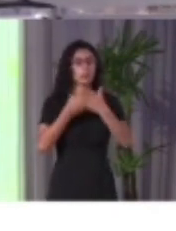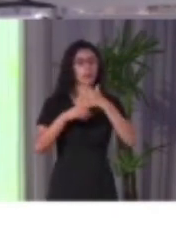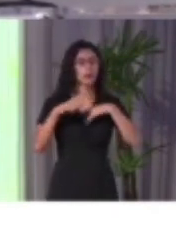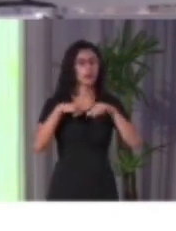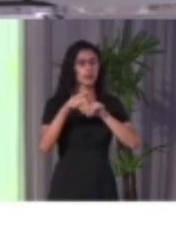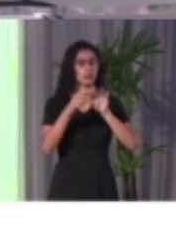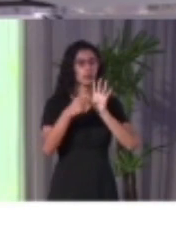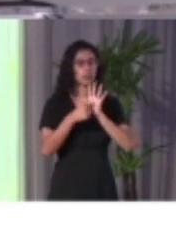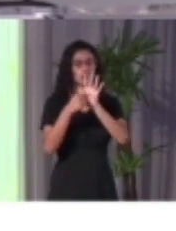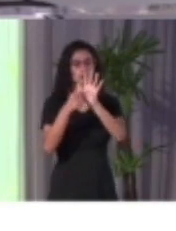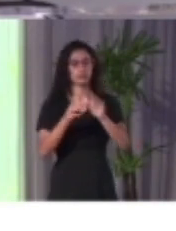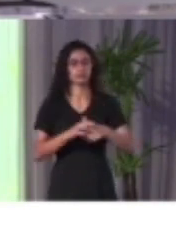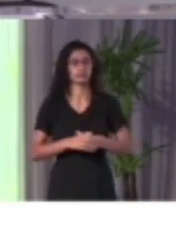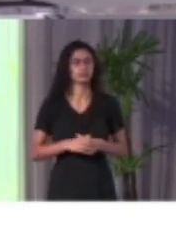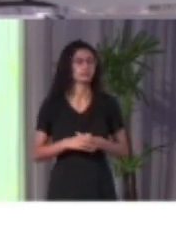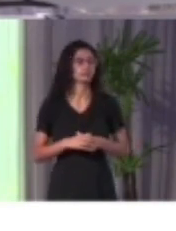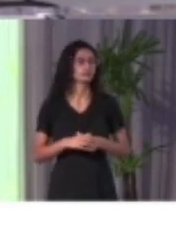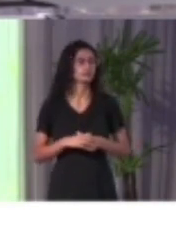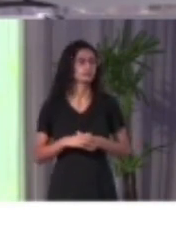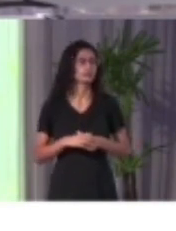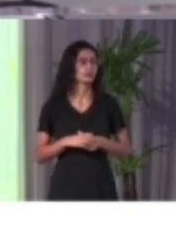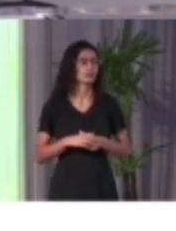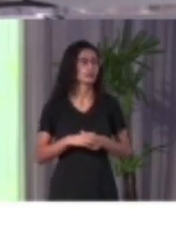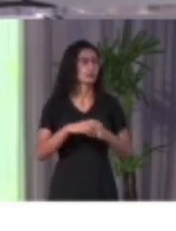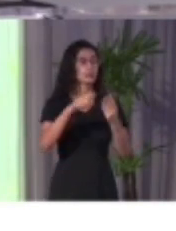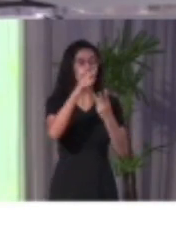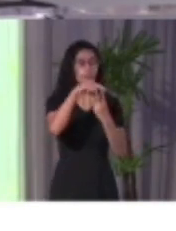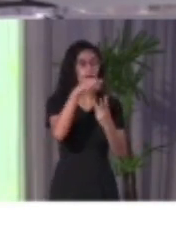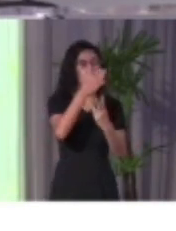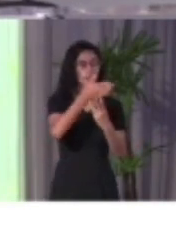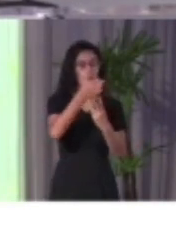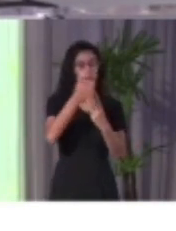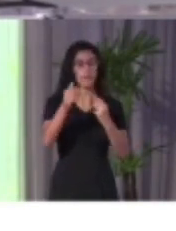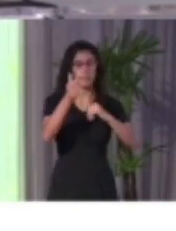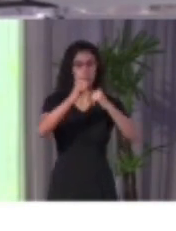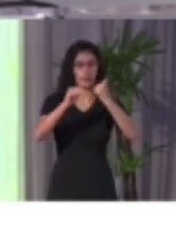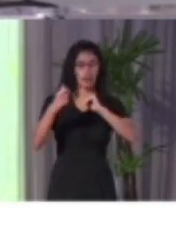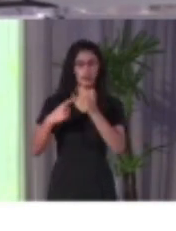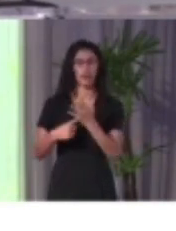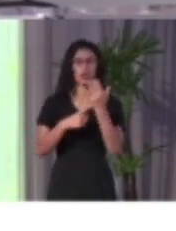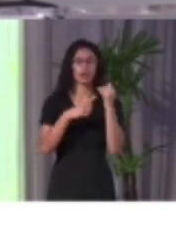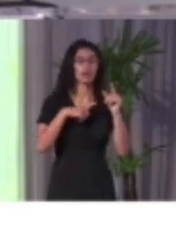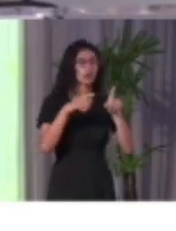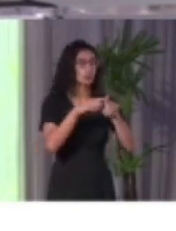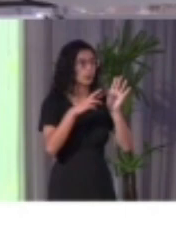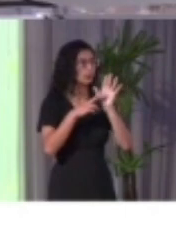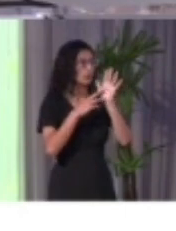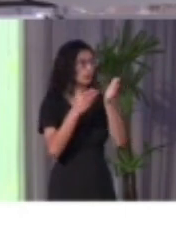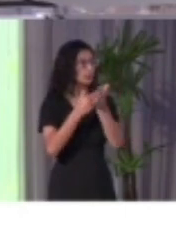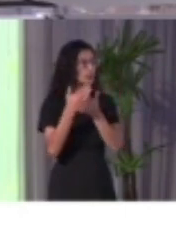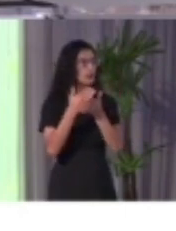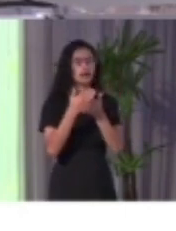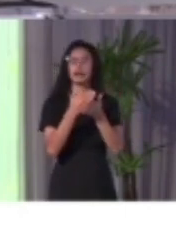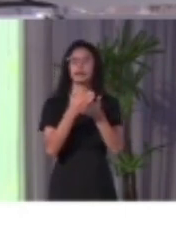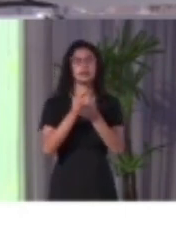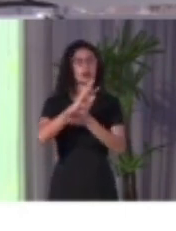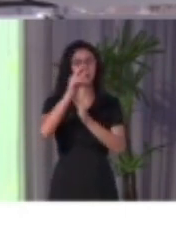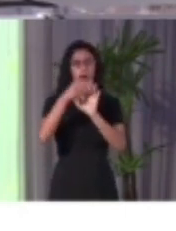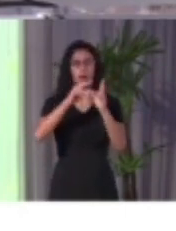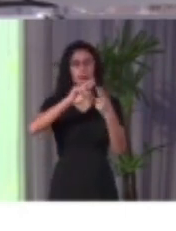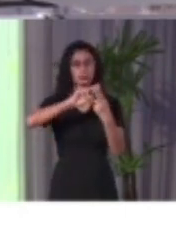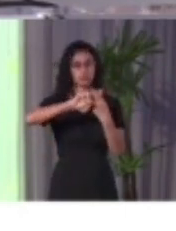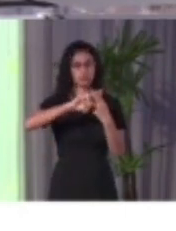sua recomendação. As 3 consultas públicas analisadas, as 3 tecnologias tiveram da recomendação inicial de não incorporação ao